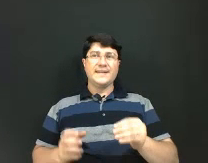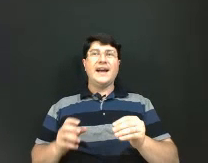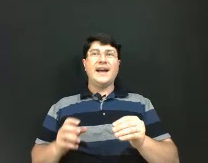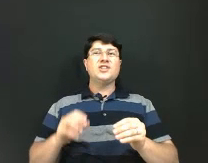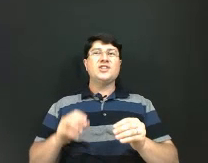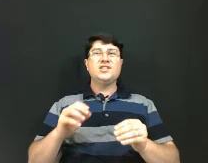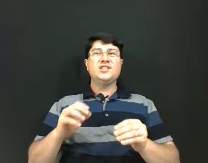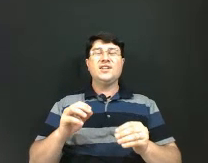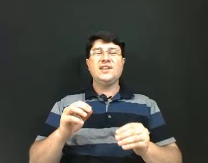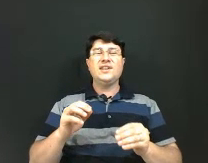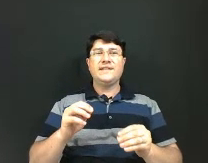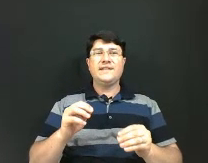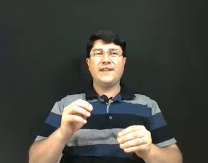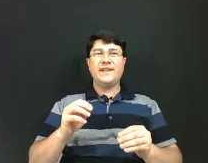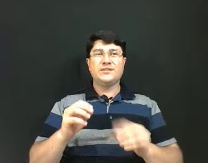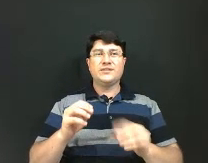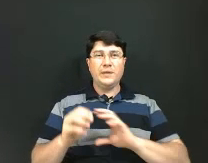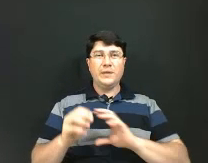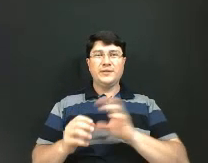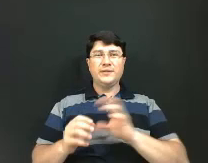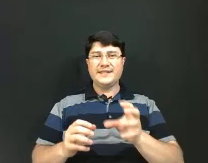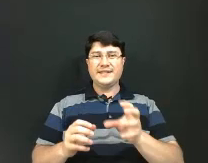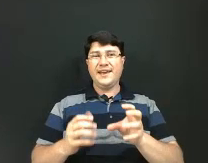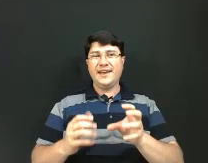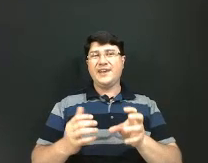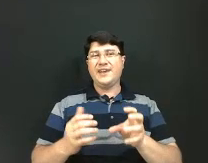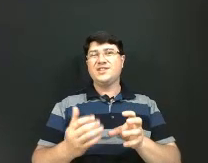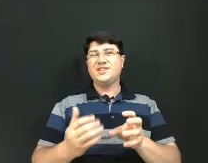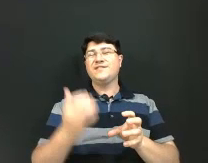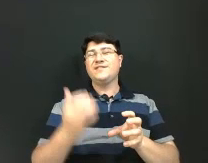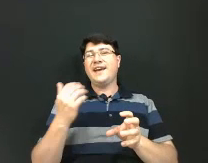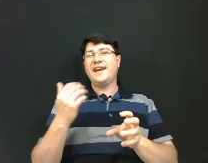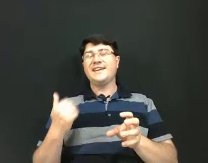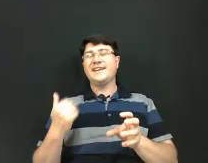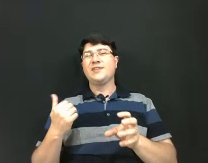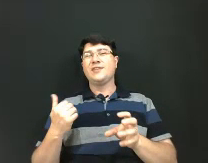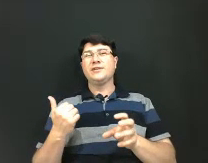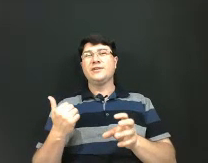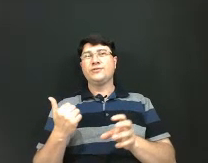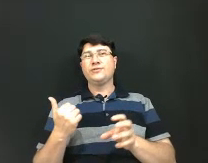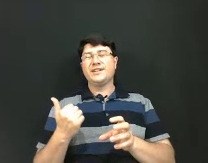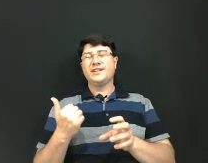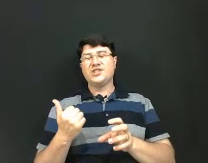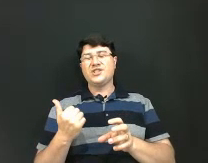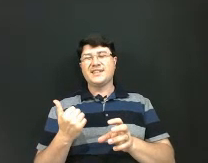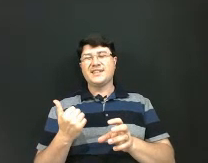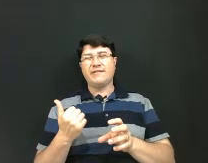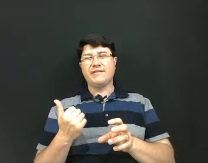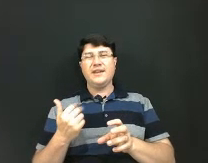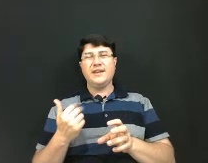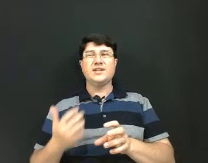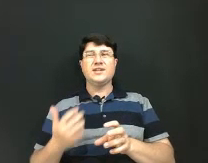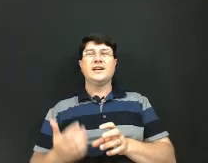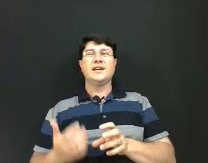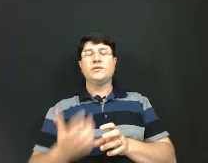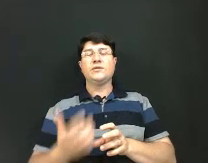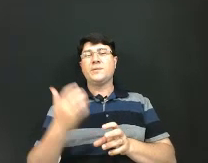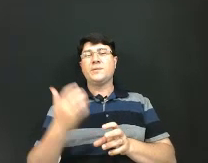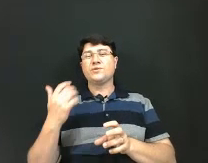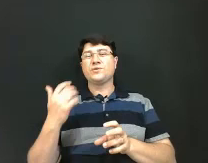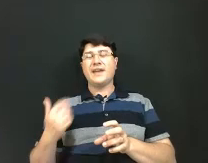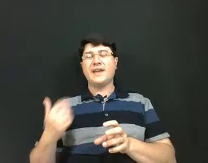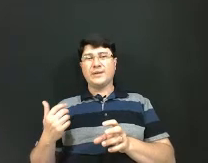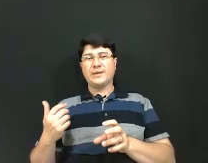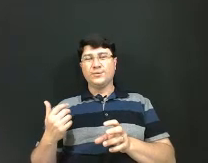amadureci. A gente faz, no amadurecer, a gente infere quando é fruta a gente diz que está verde, e